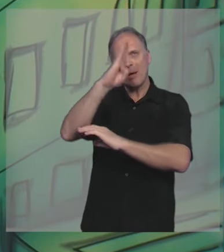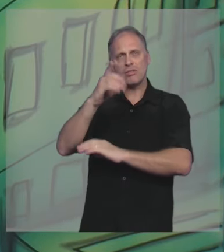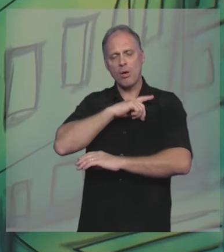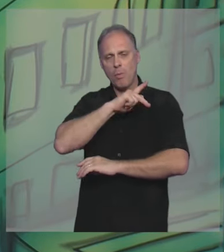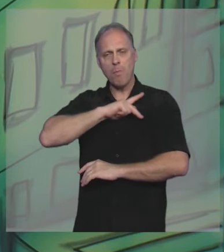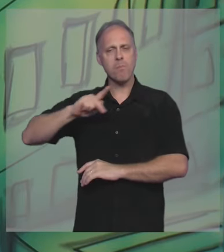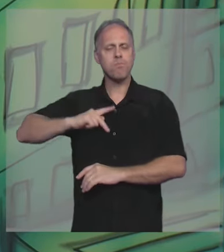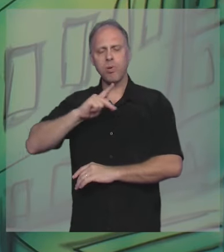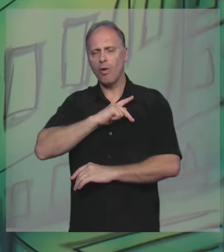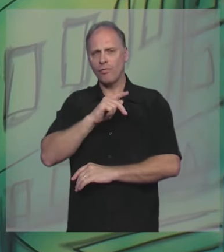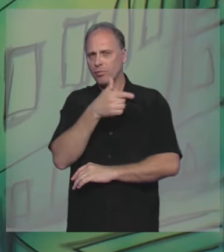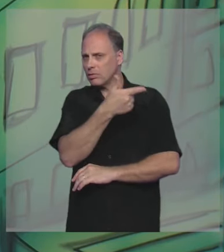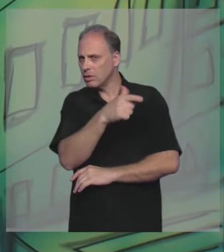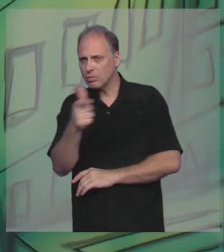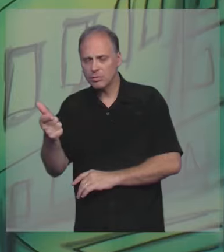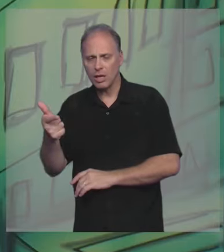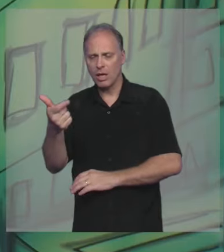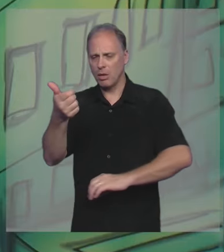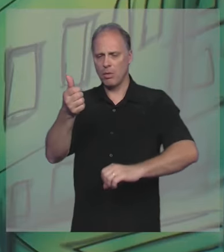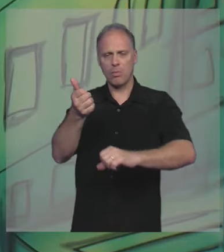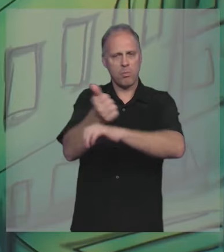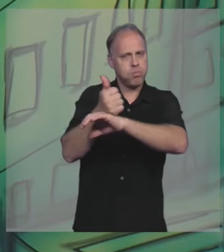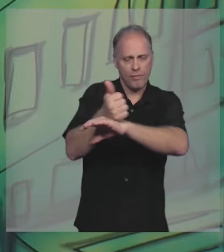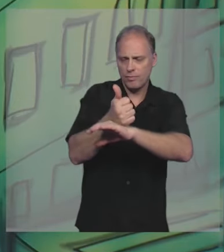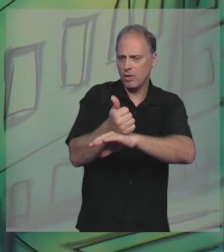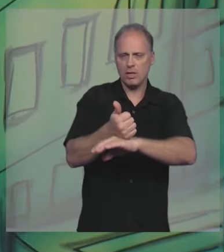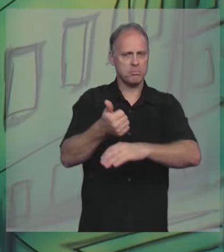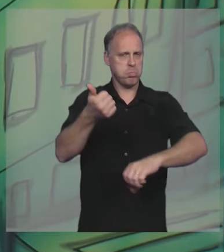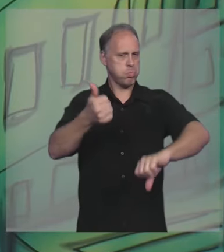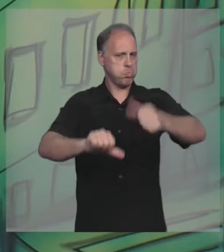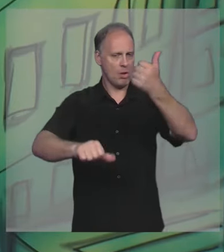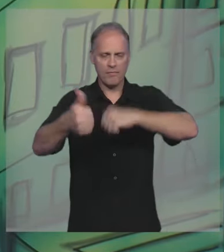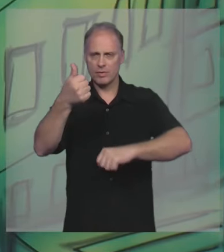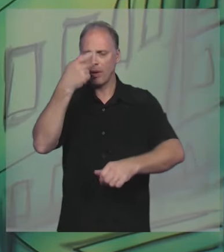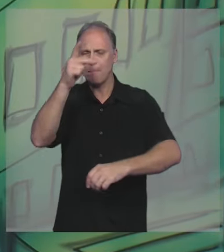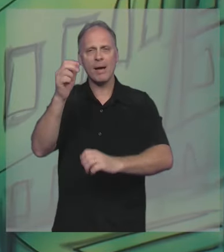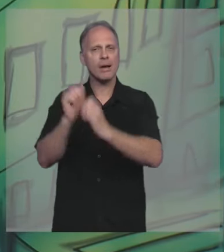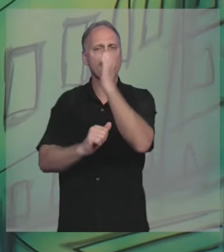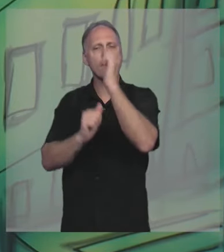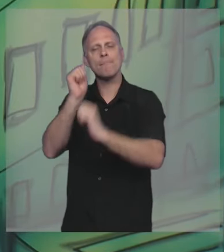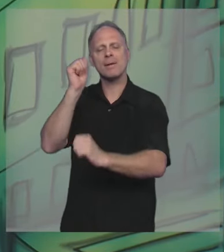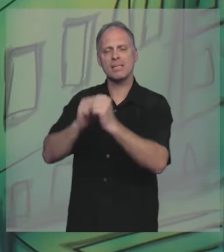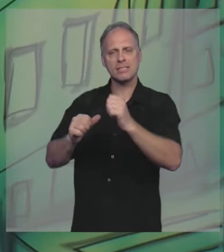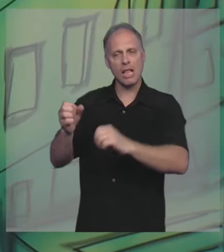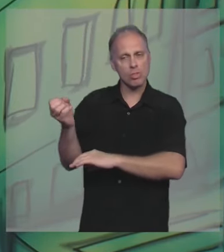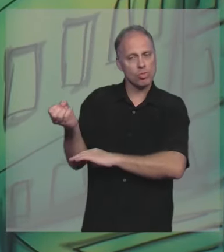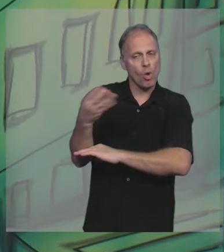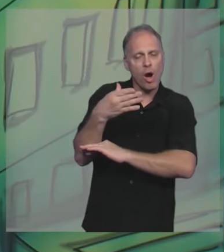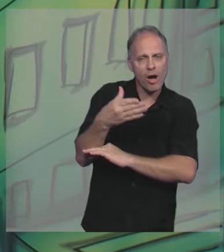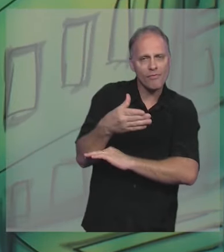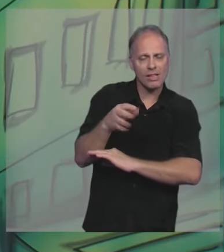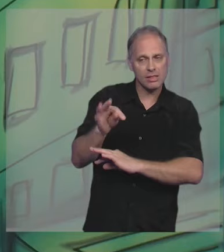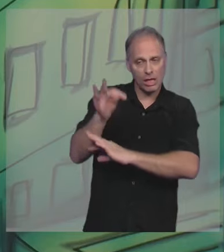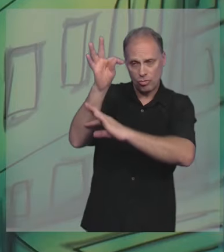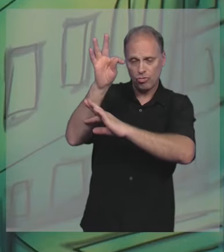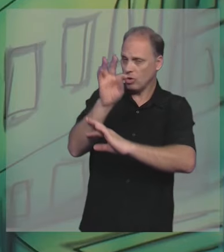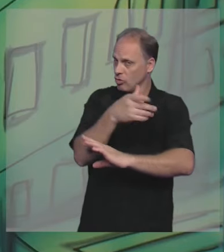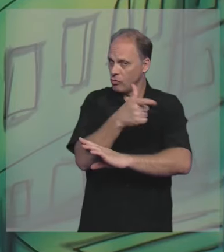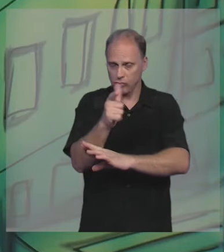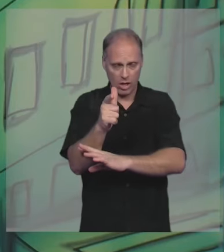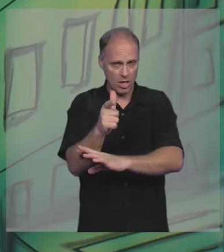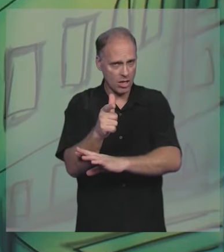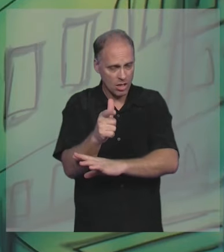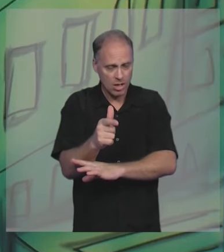né, que não tem qualificação para uma indústria mais inovadora,